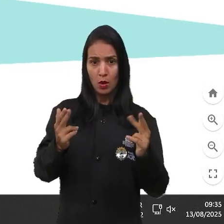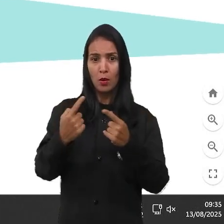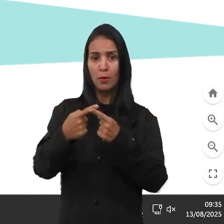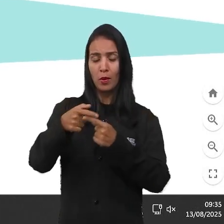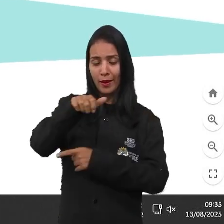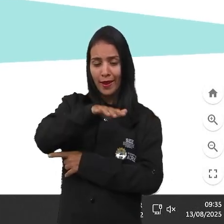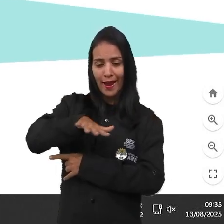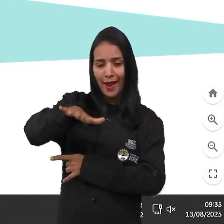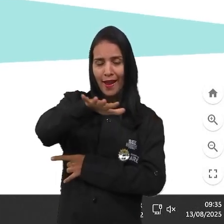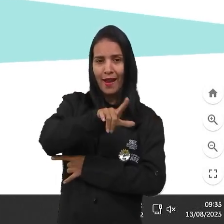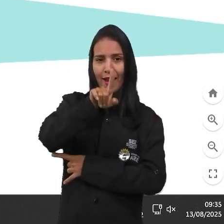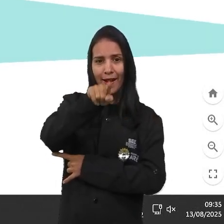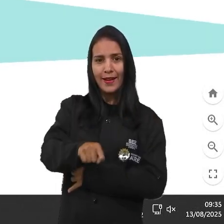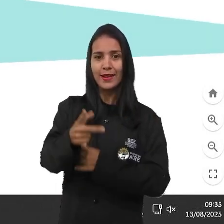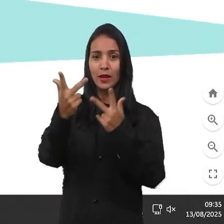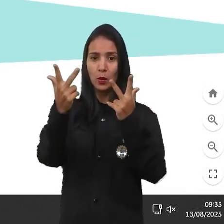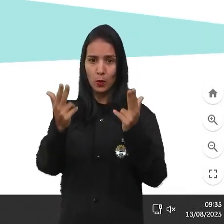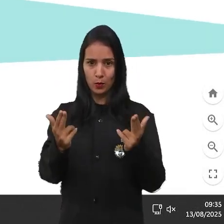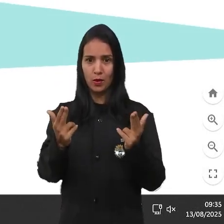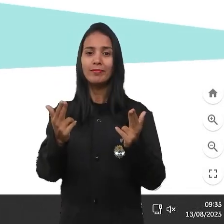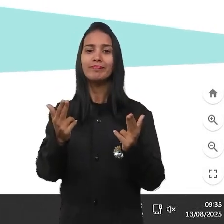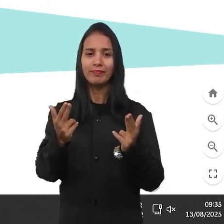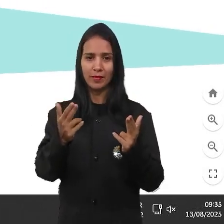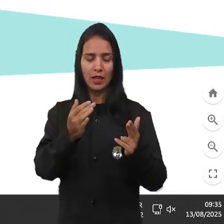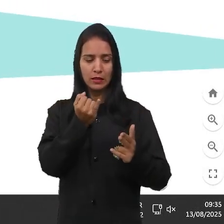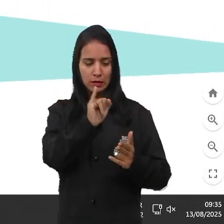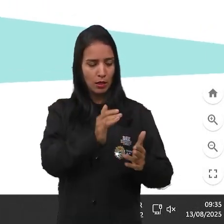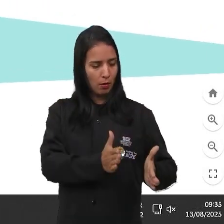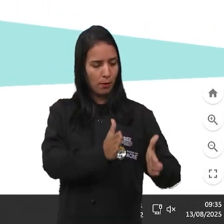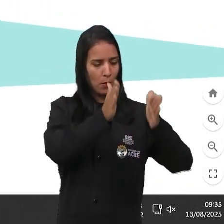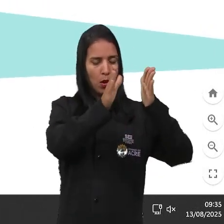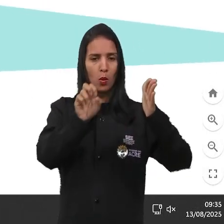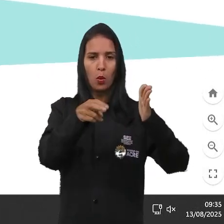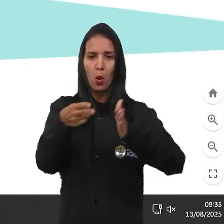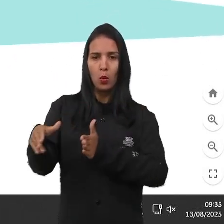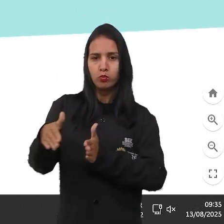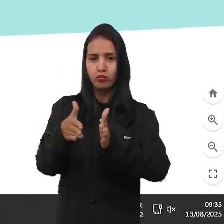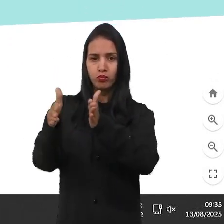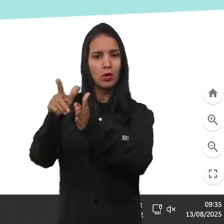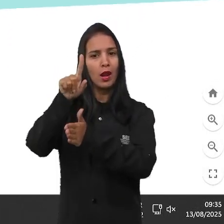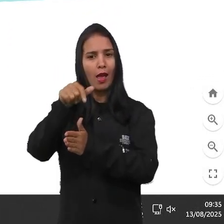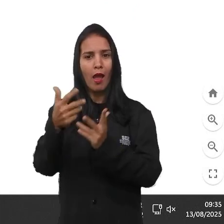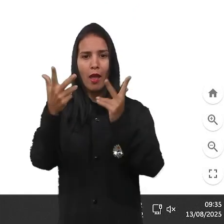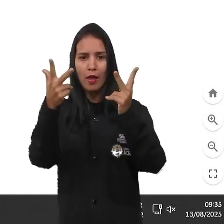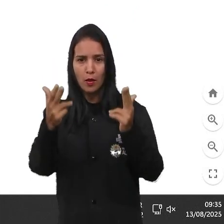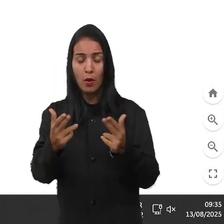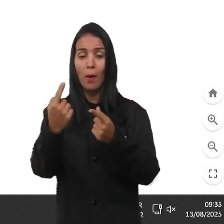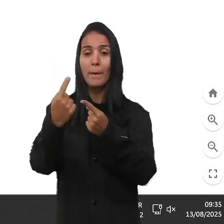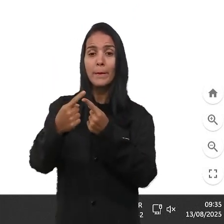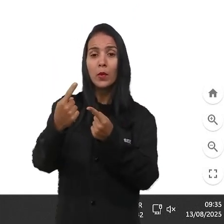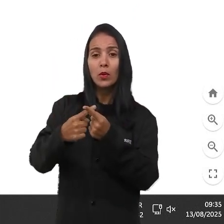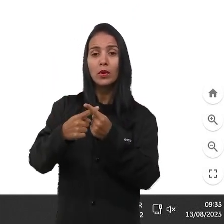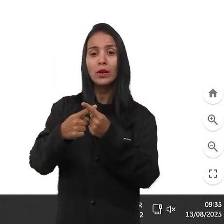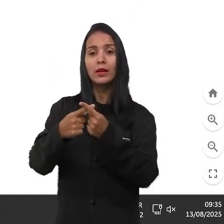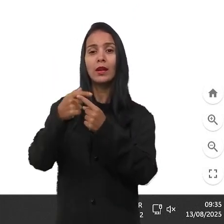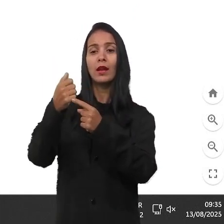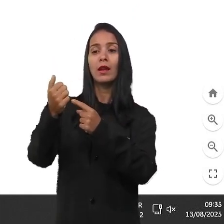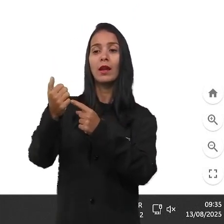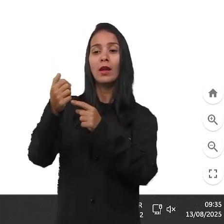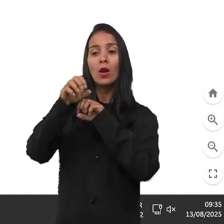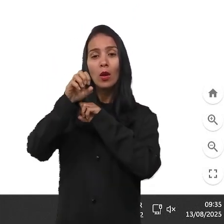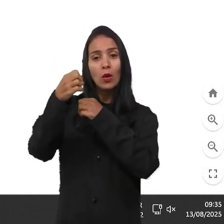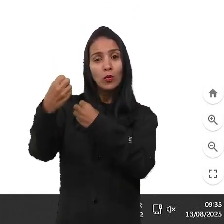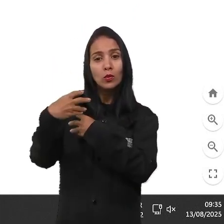ali na intersecção do plano com os dois sólidos. Isso nos garante, segundo o princípio de Cavalieri, que